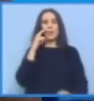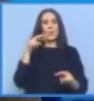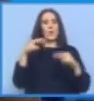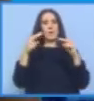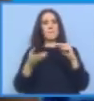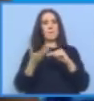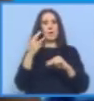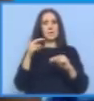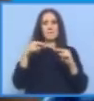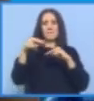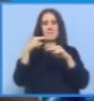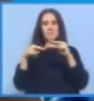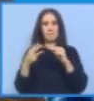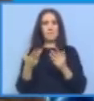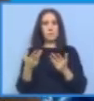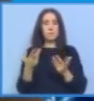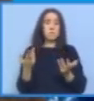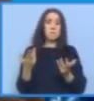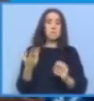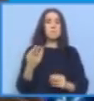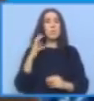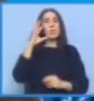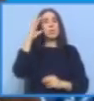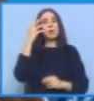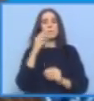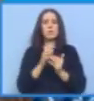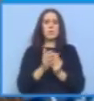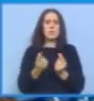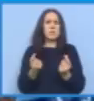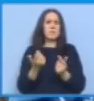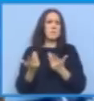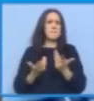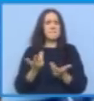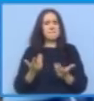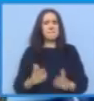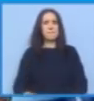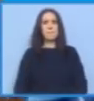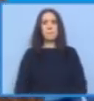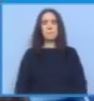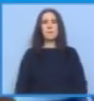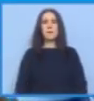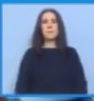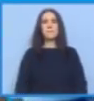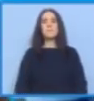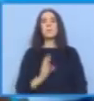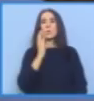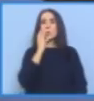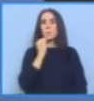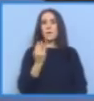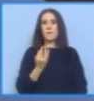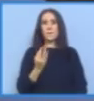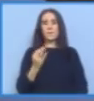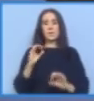mais umas às outras, ou até eventualmente fazer uma pequenina oração, enfim. Claro. Eu acho que apesar desta